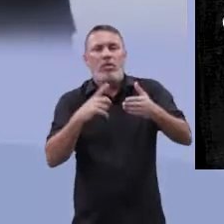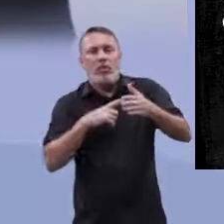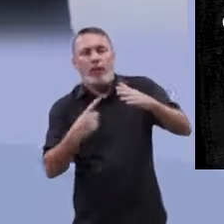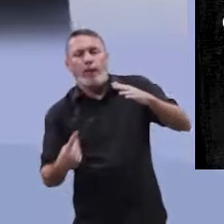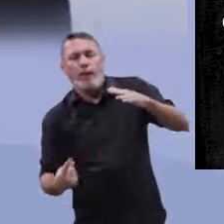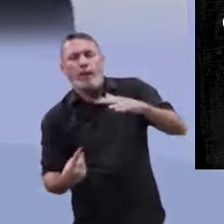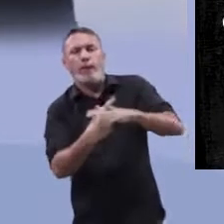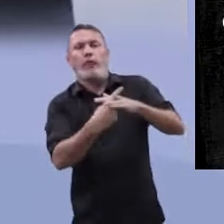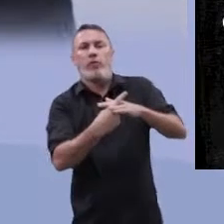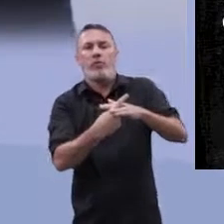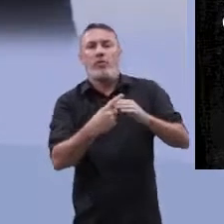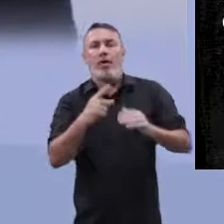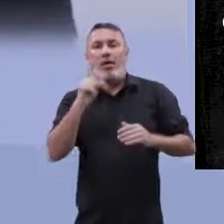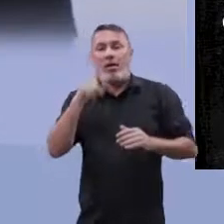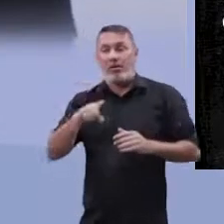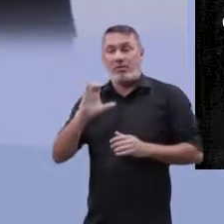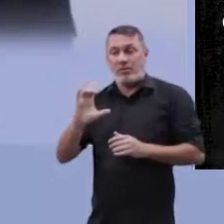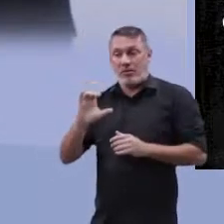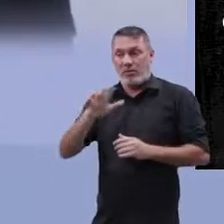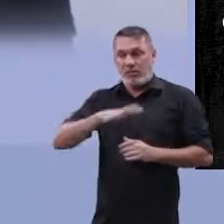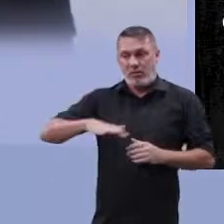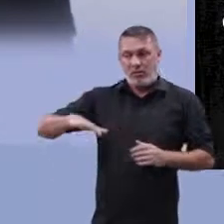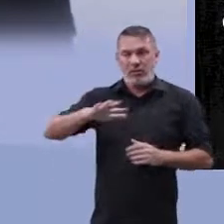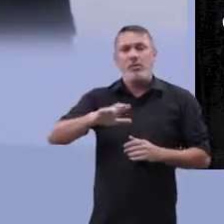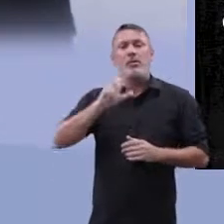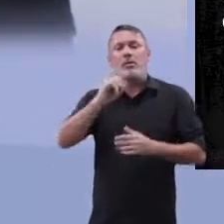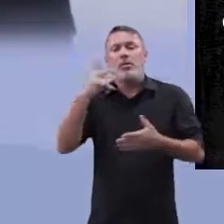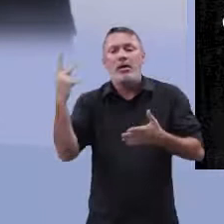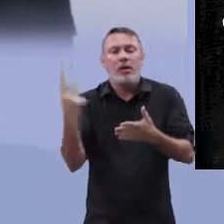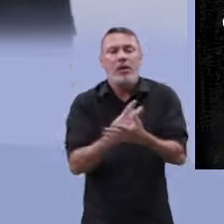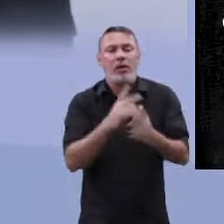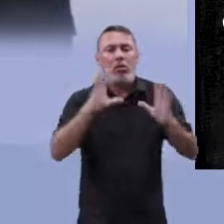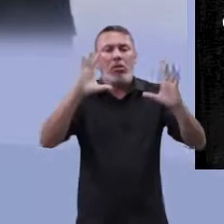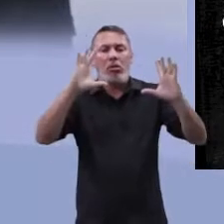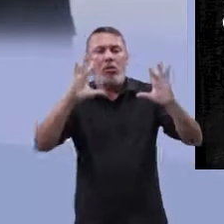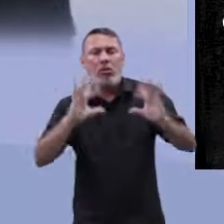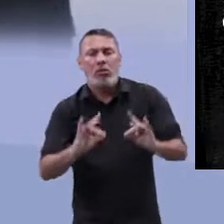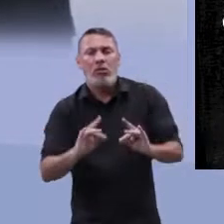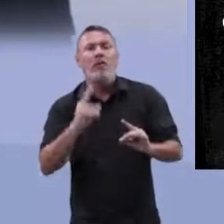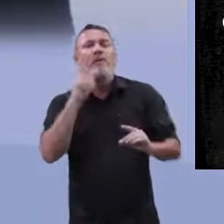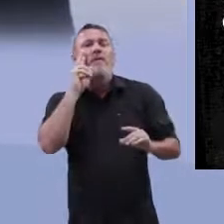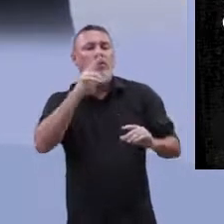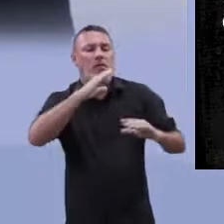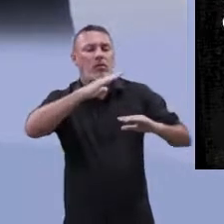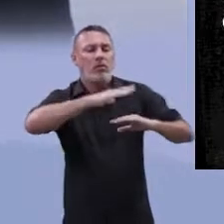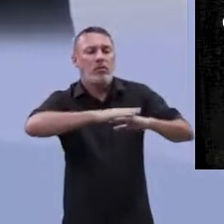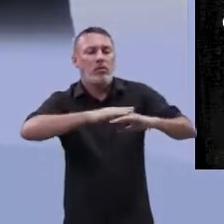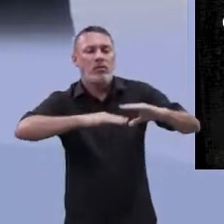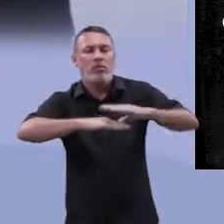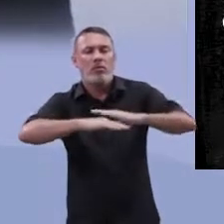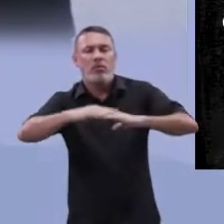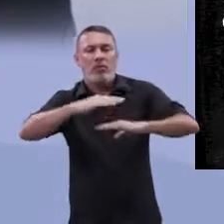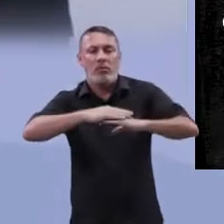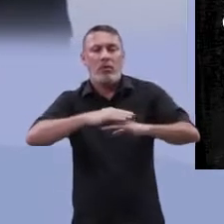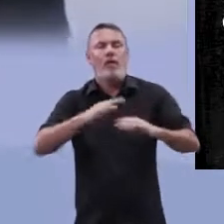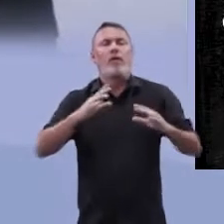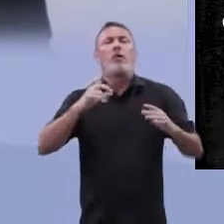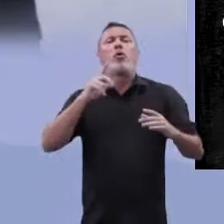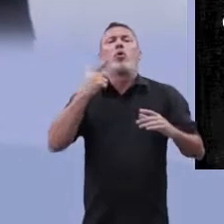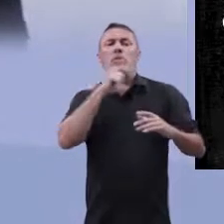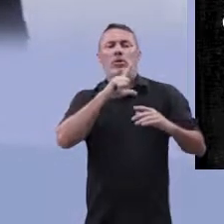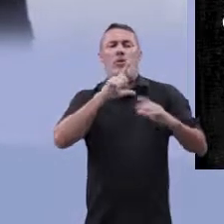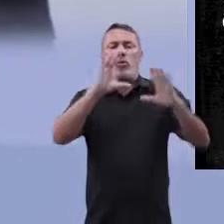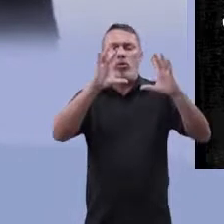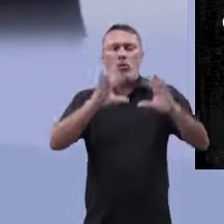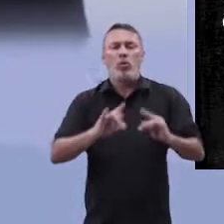no fundo do compartimento C. Para fins de cálculo, considere desprezíveis as espessuras das placas divisórias. Após o